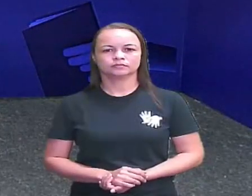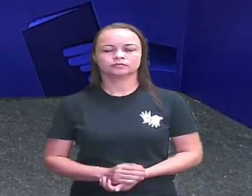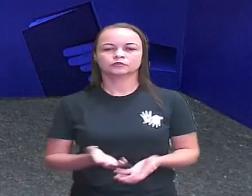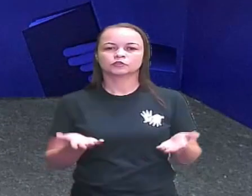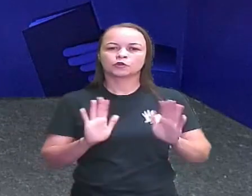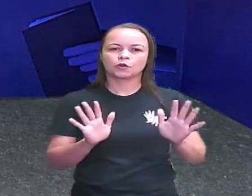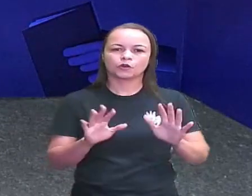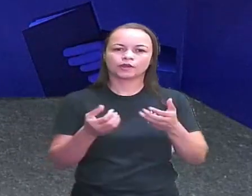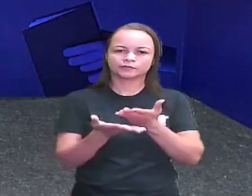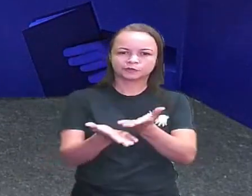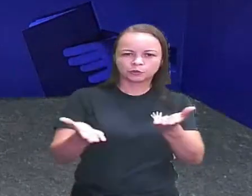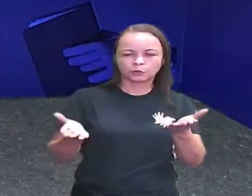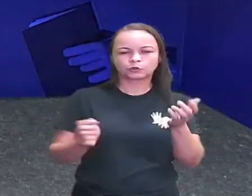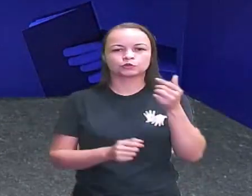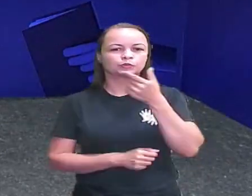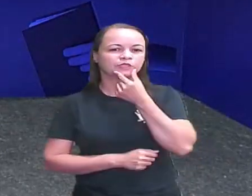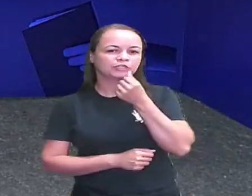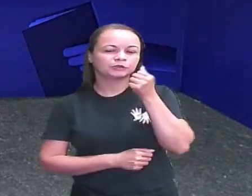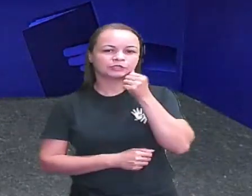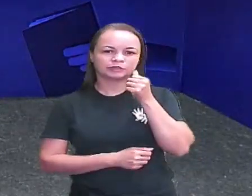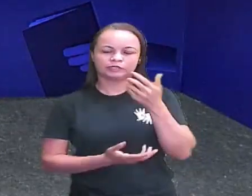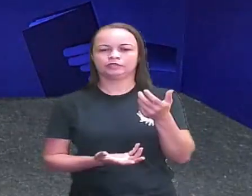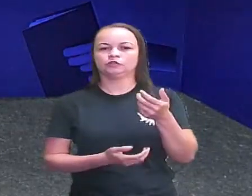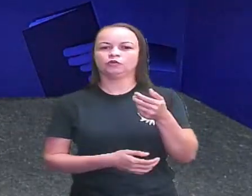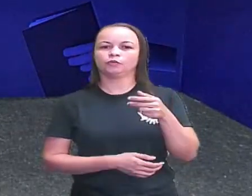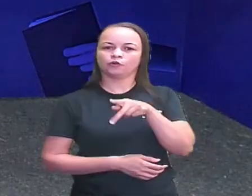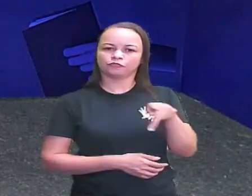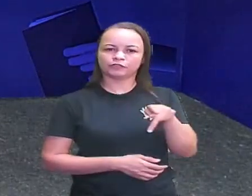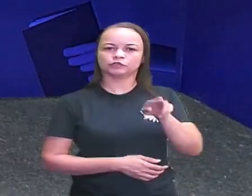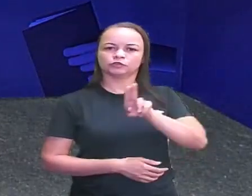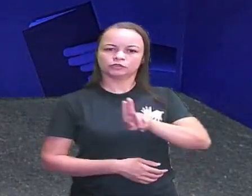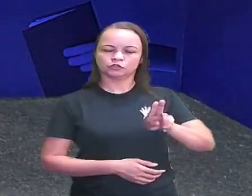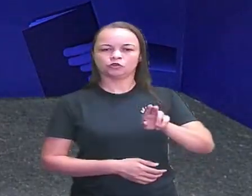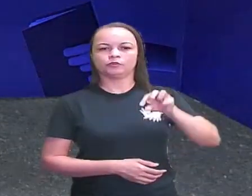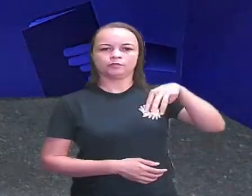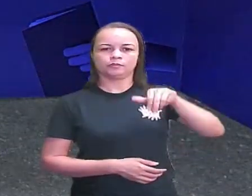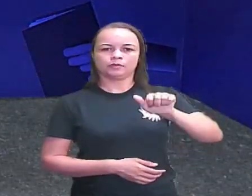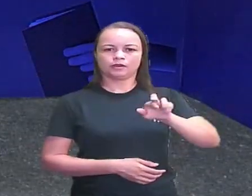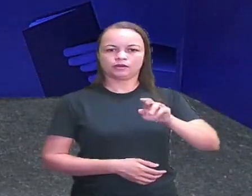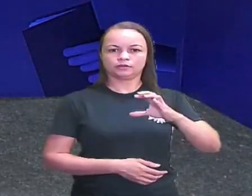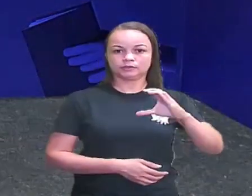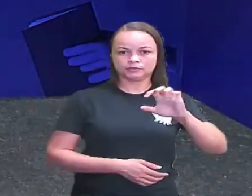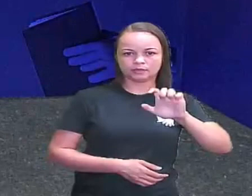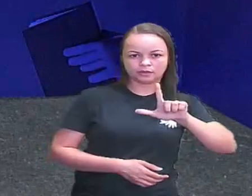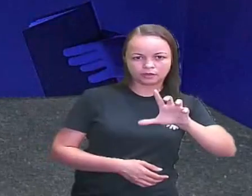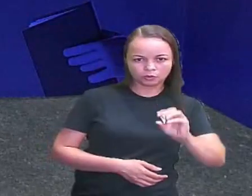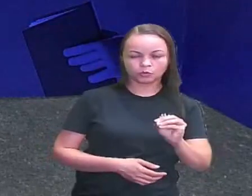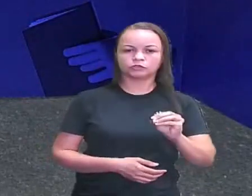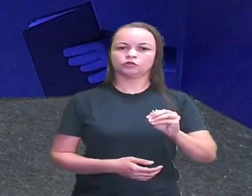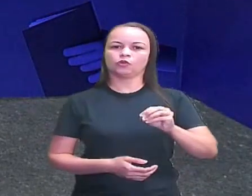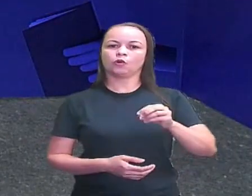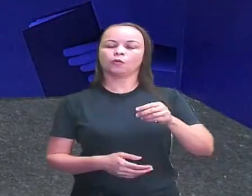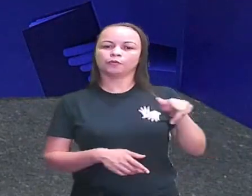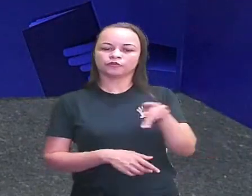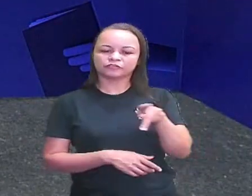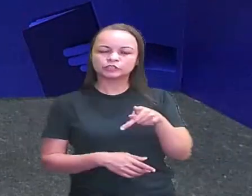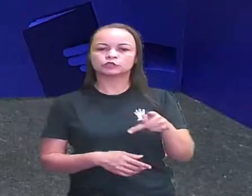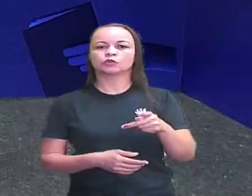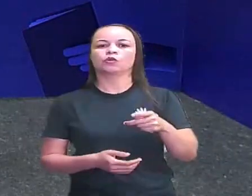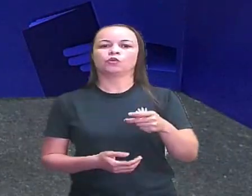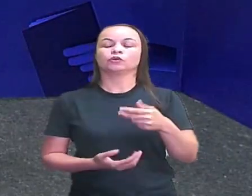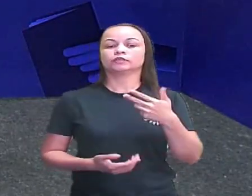Olá a todos, olá a todas. Eu me chamo Marcelo Batalha, sou professor de língua portuguesa e é uma imensa alegria poder estar